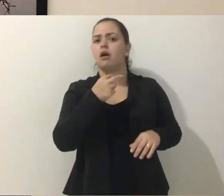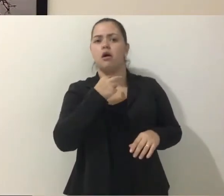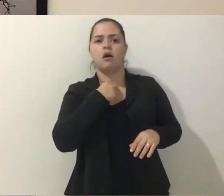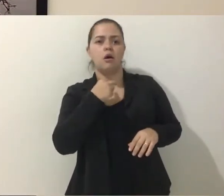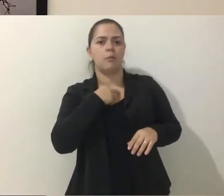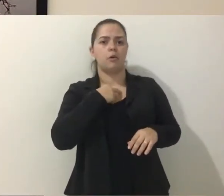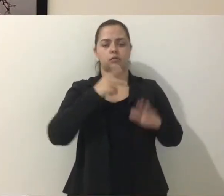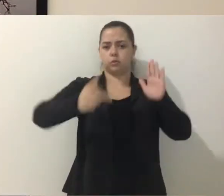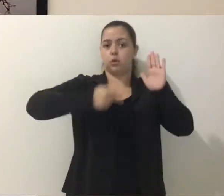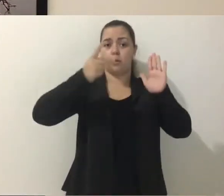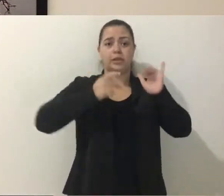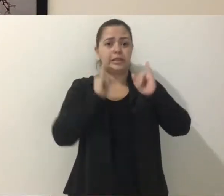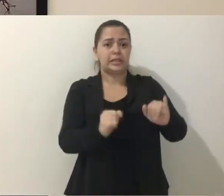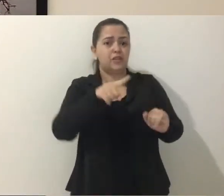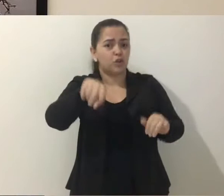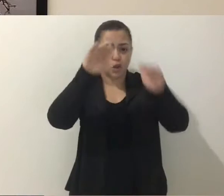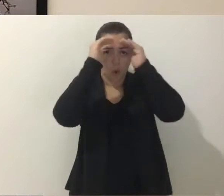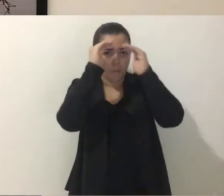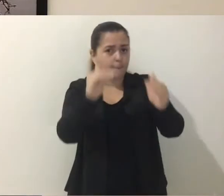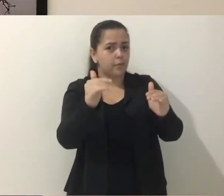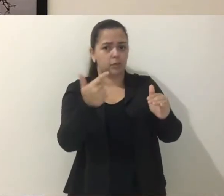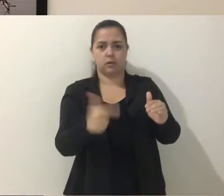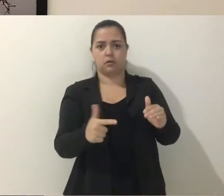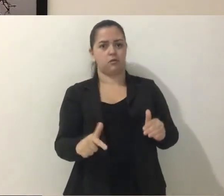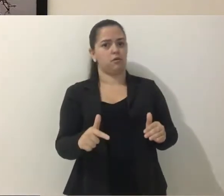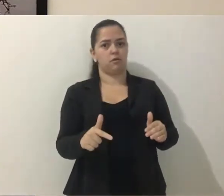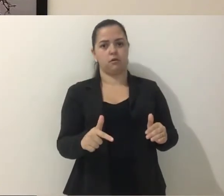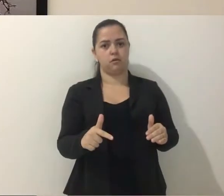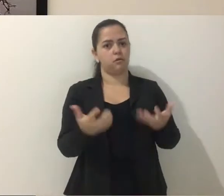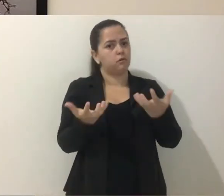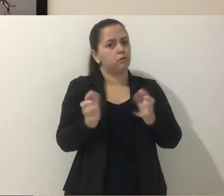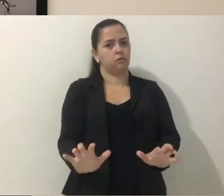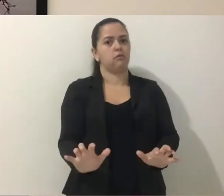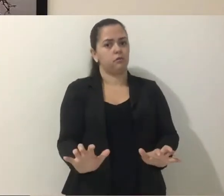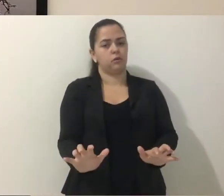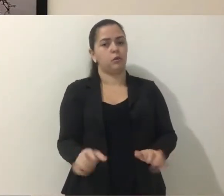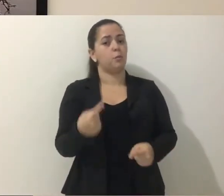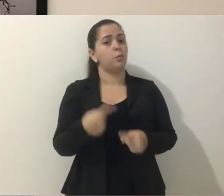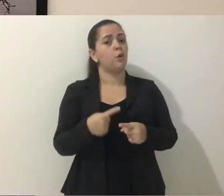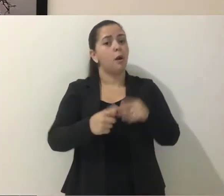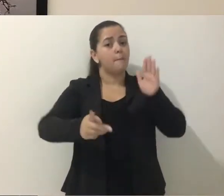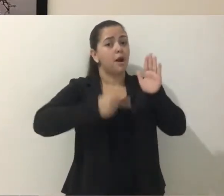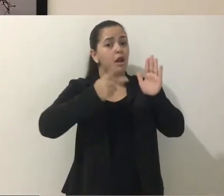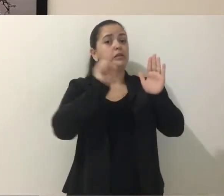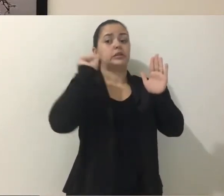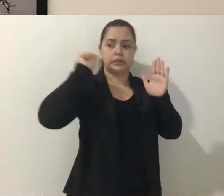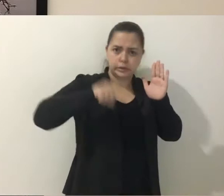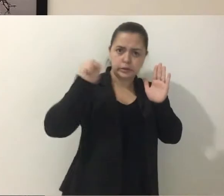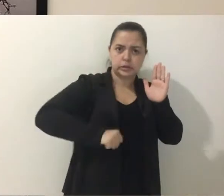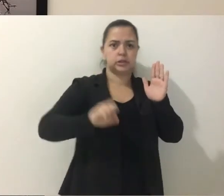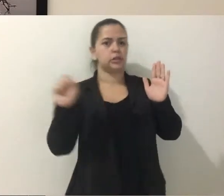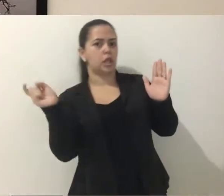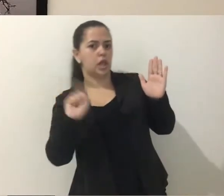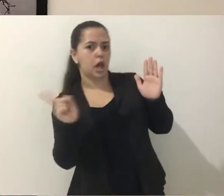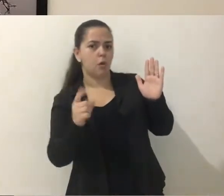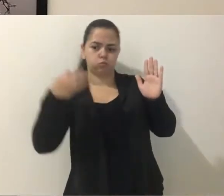cabeça, porque você não pode fazer com que um só cabelo fique branco ou preto. Que a palavra de você seja sim, sim, não, não.